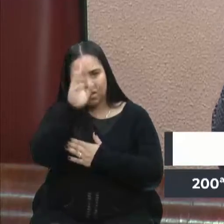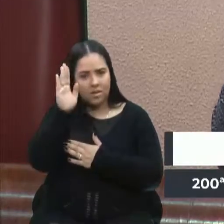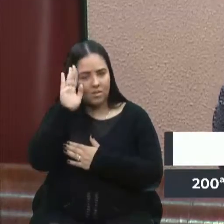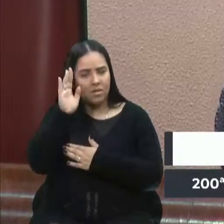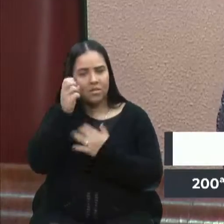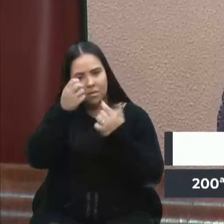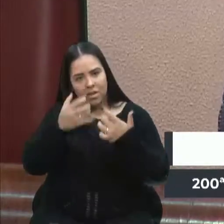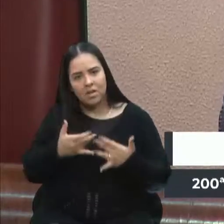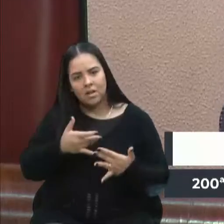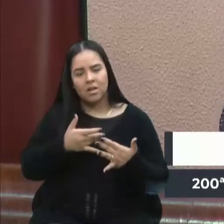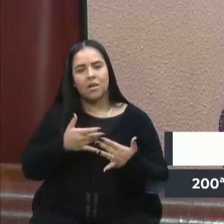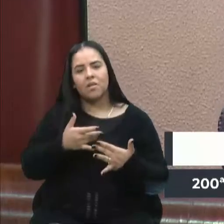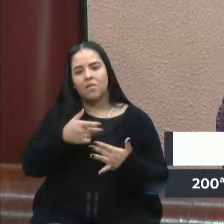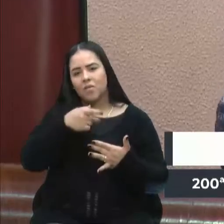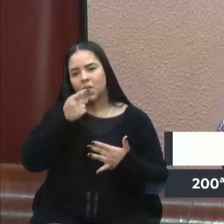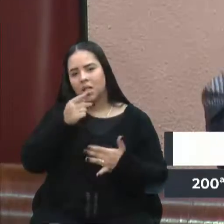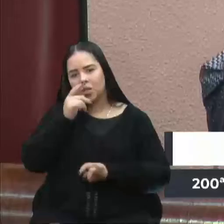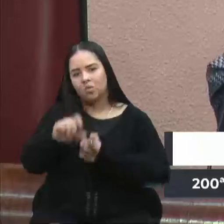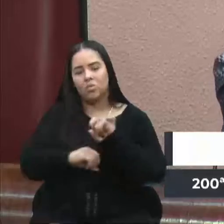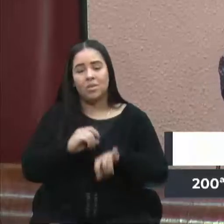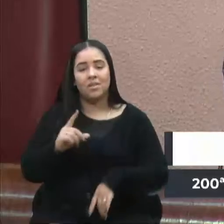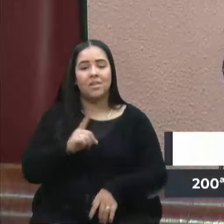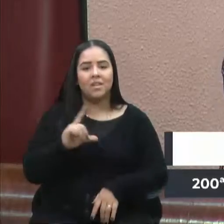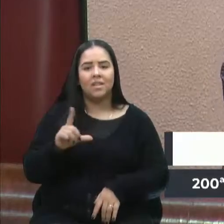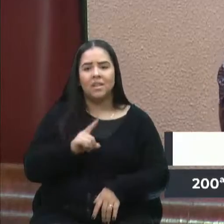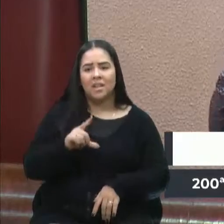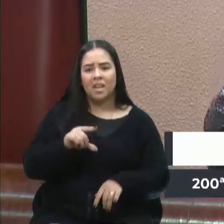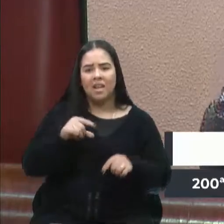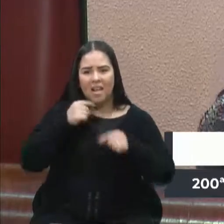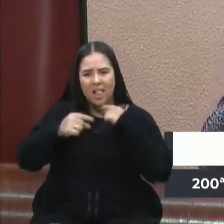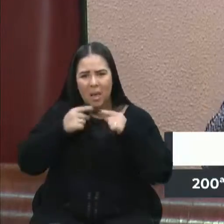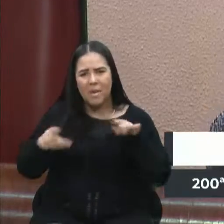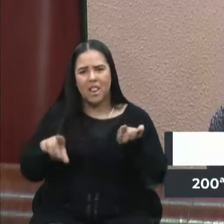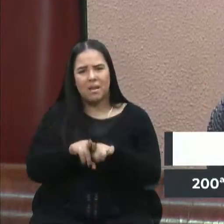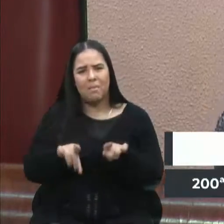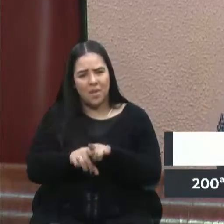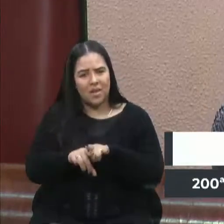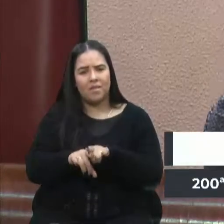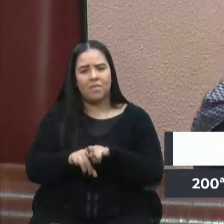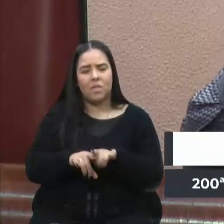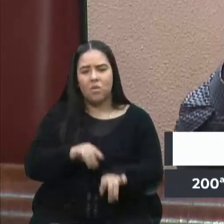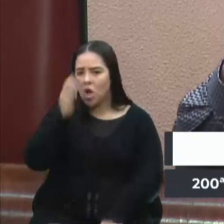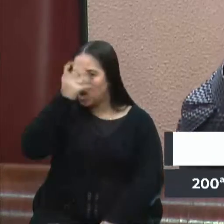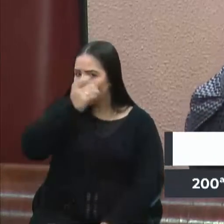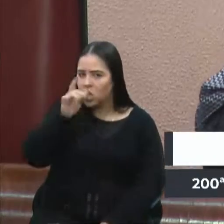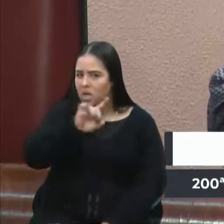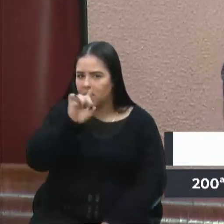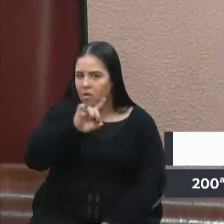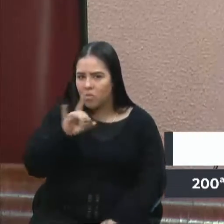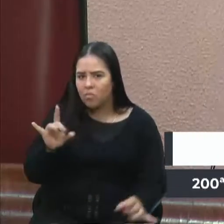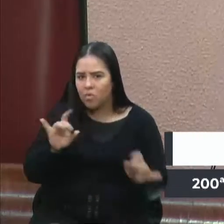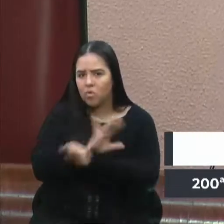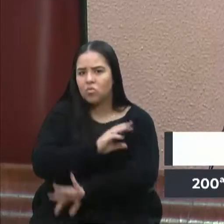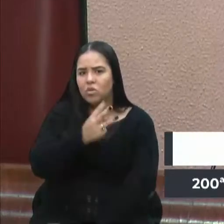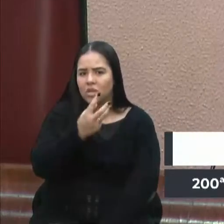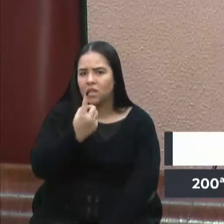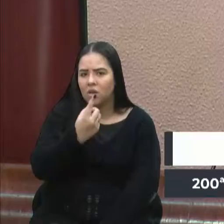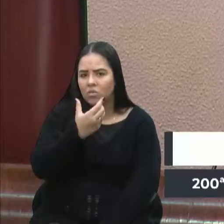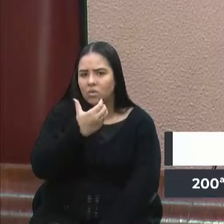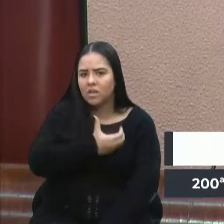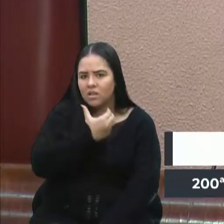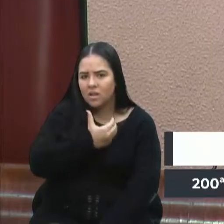vai ver as partes contempladas, também se reclama. O governo Adiló não vai terminar agora, dia 31 de